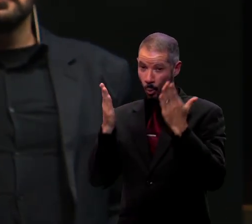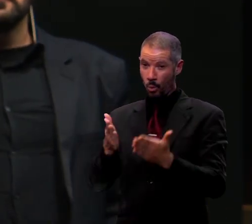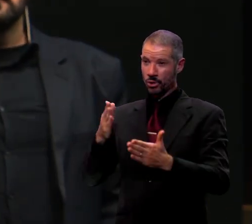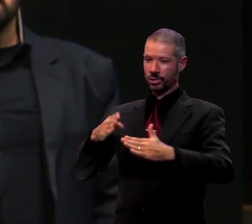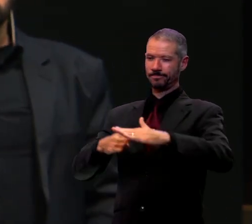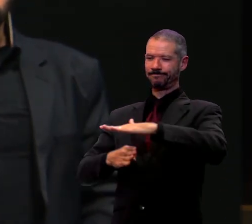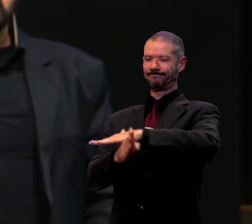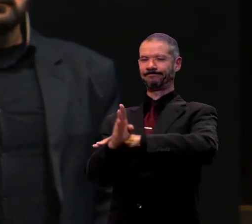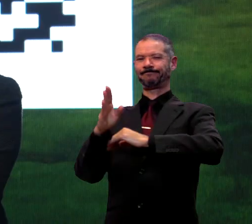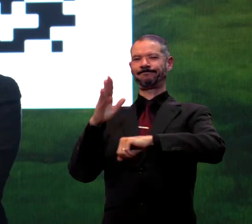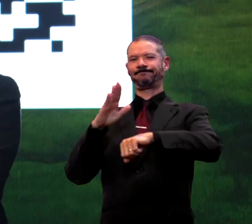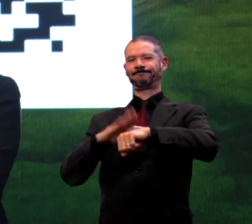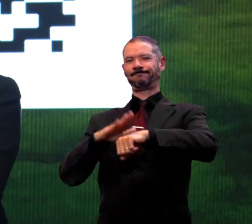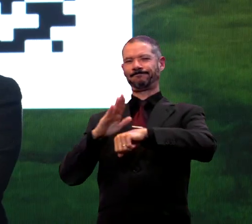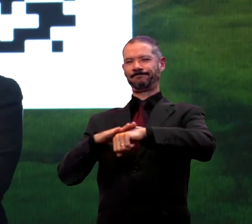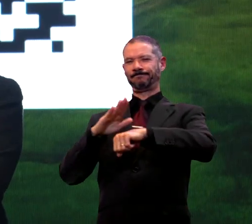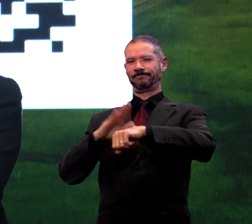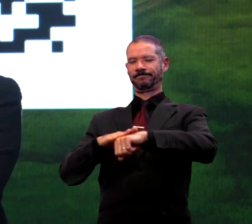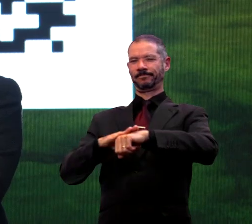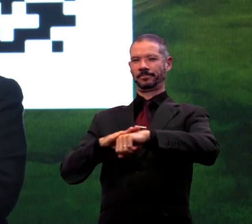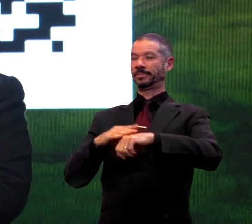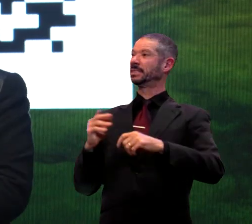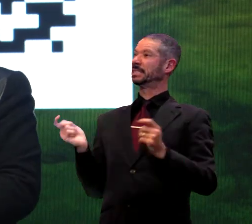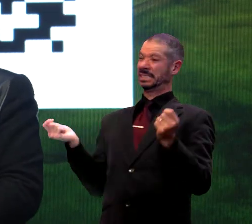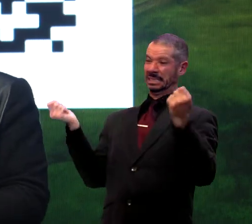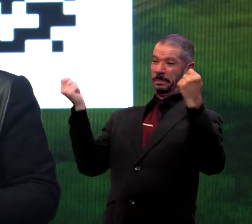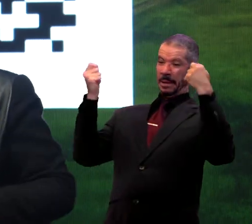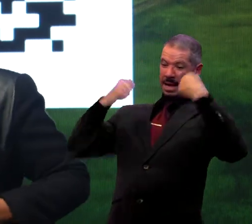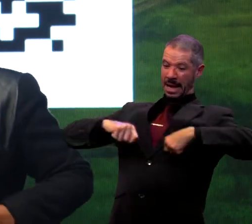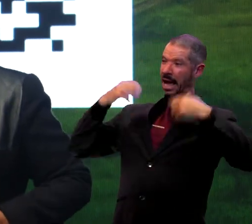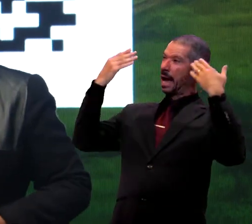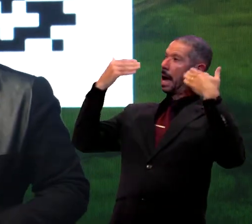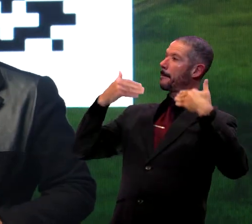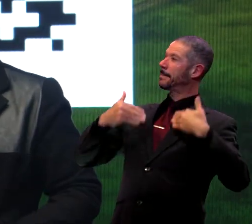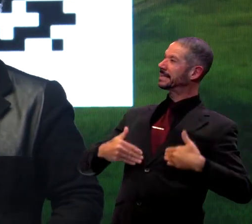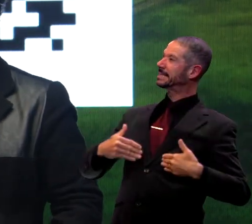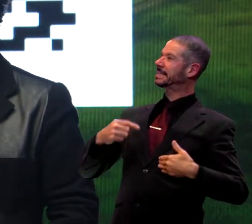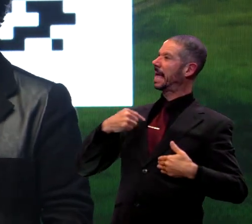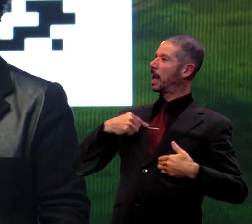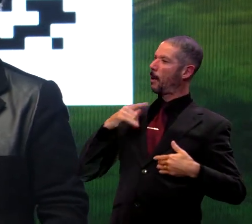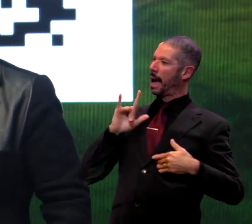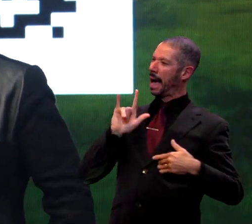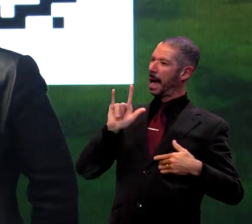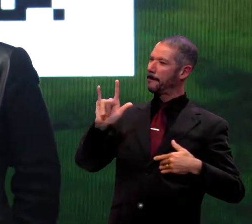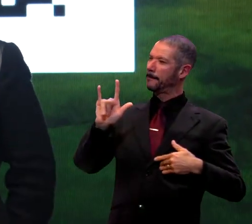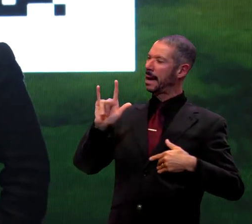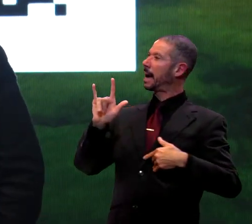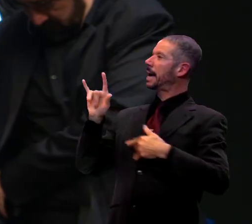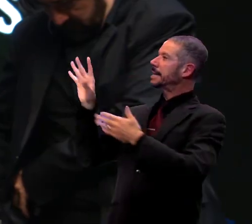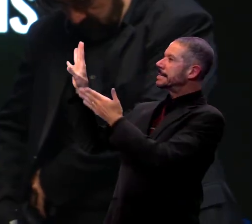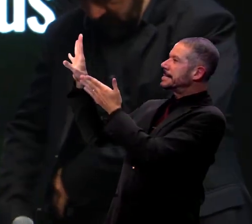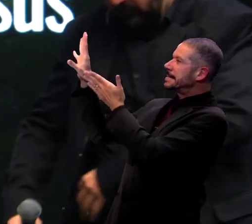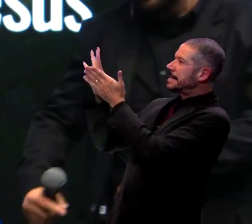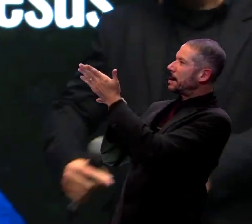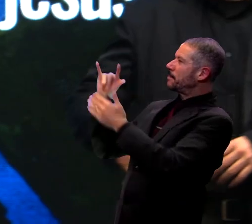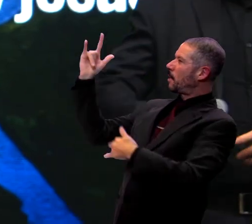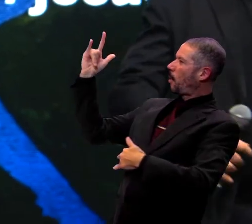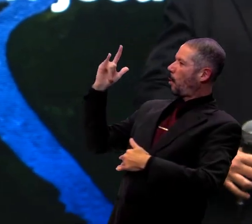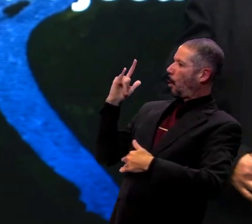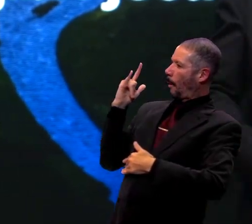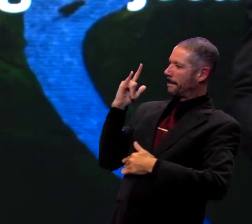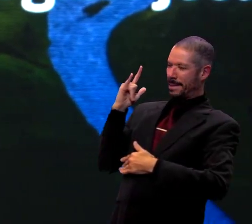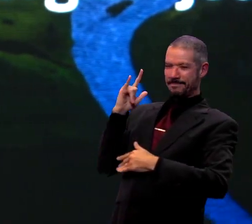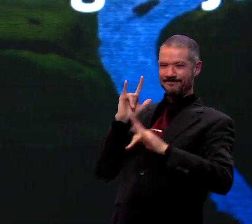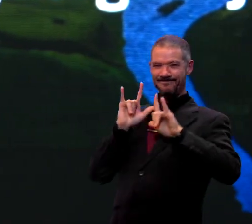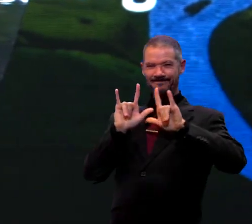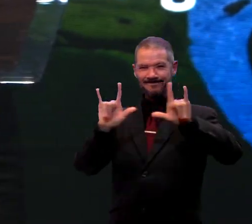em ação. Me capacita, porque eu vou amar como o Senhor ama, eu vou fazer o bem, eu vou mudar a